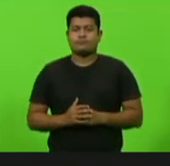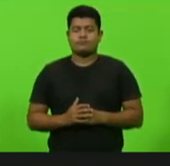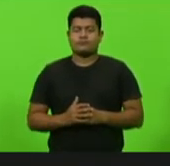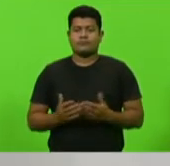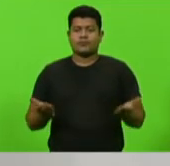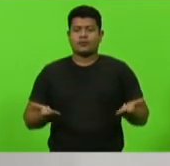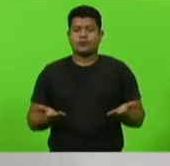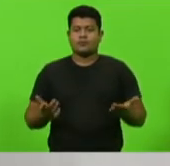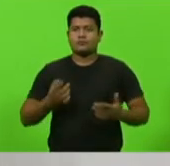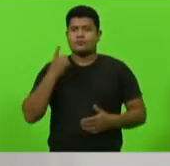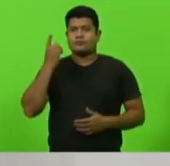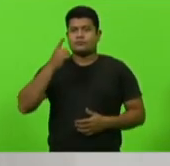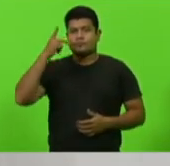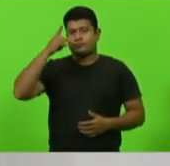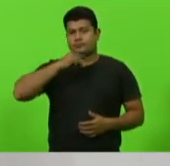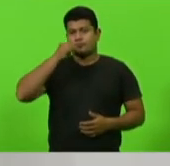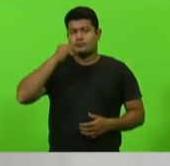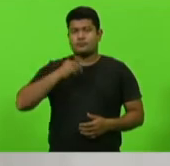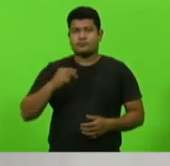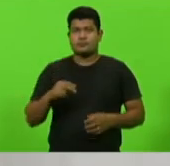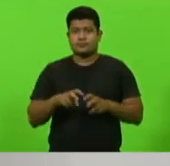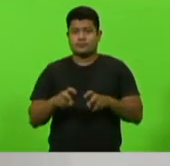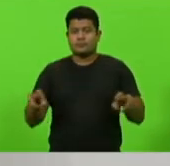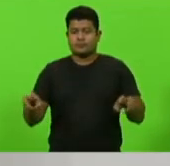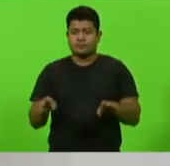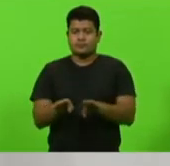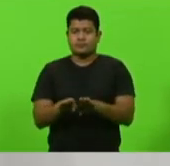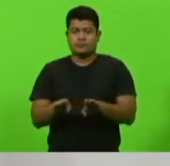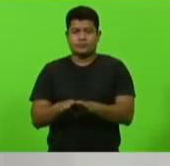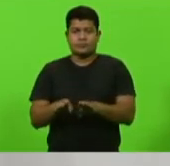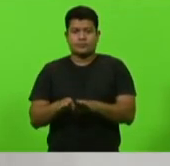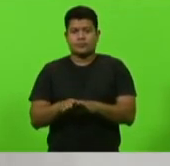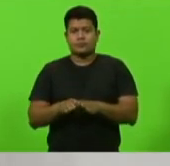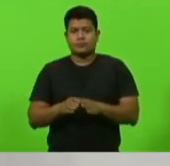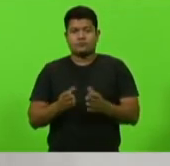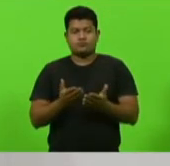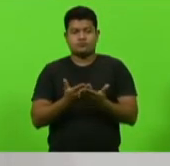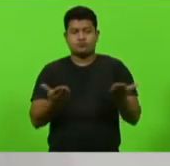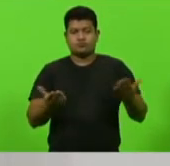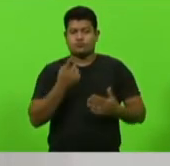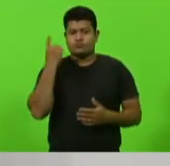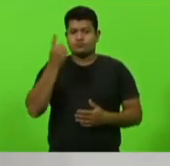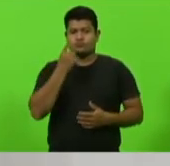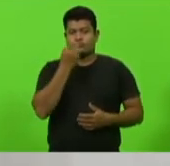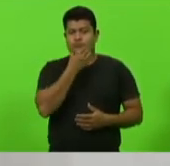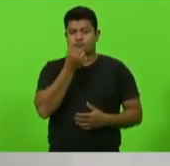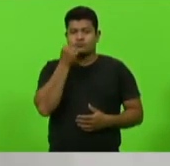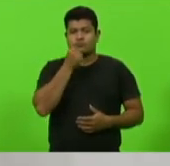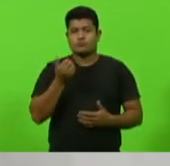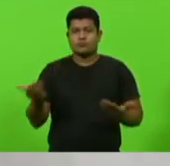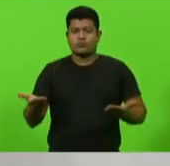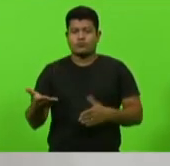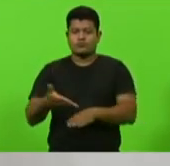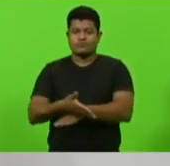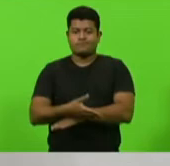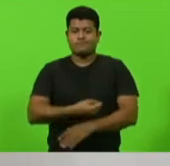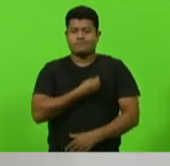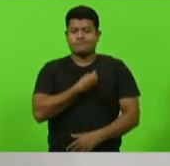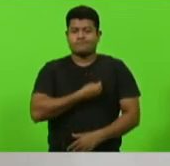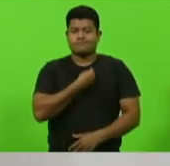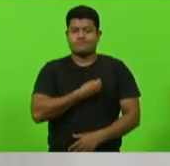Kennedy e a mesa, nossos parlamentares, deputados e deputadas, servidores